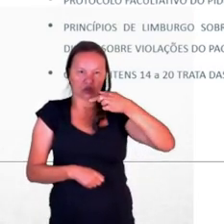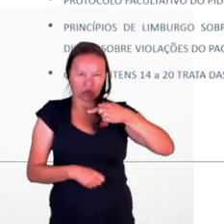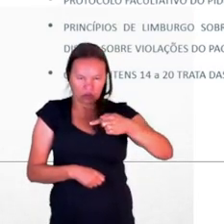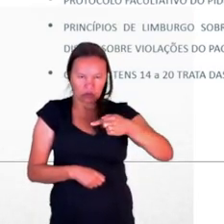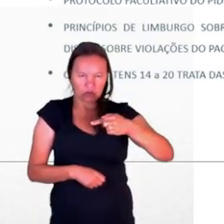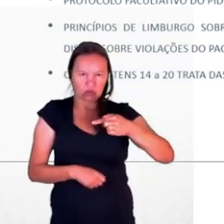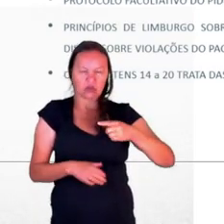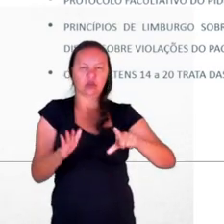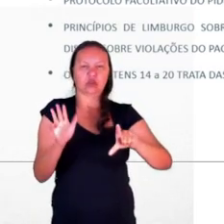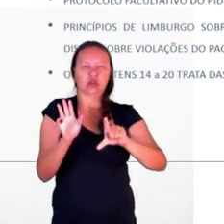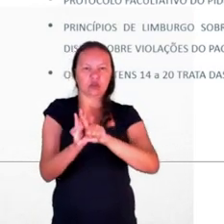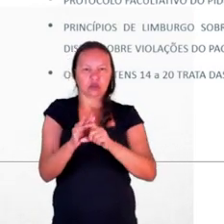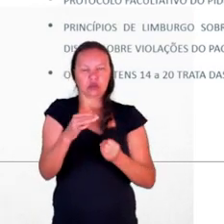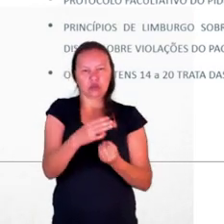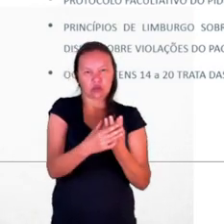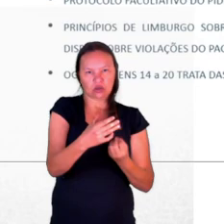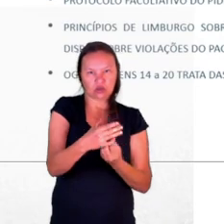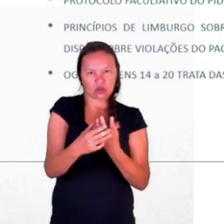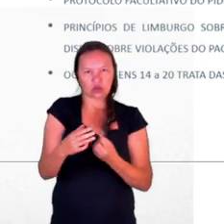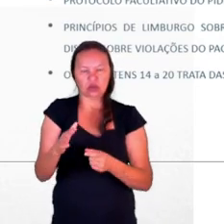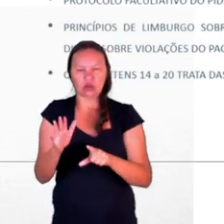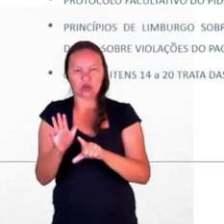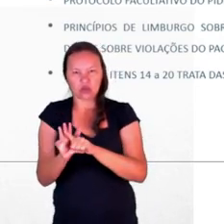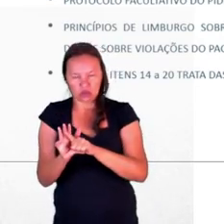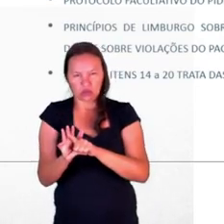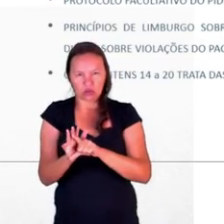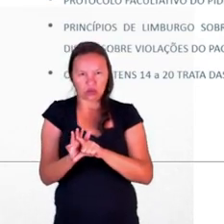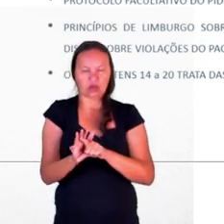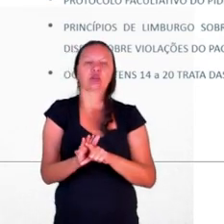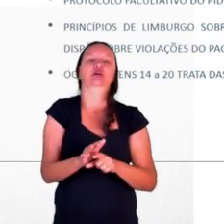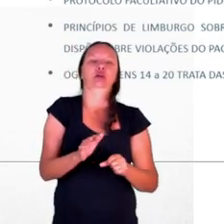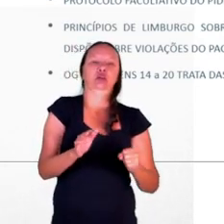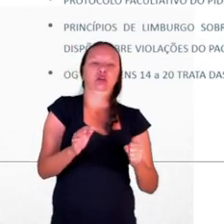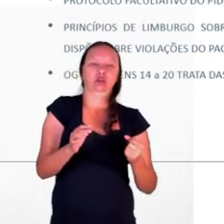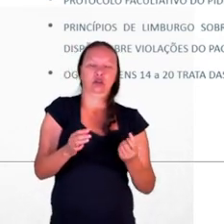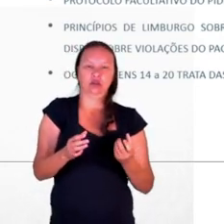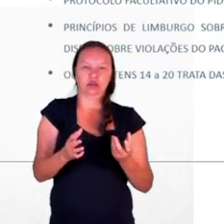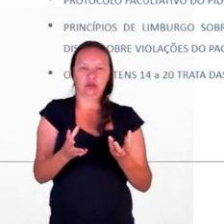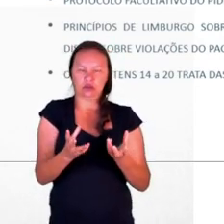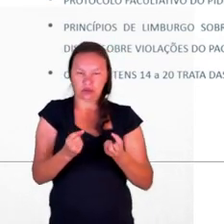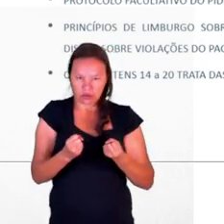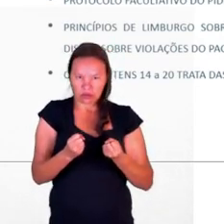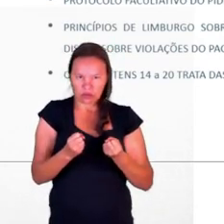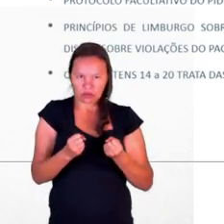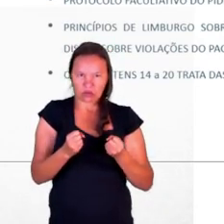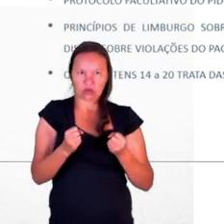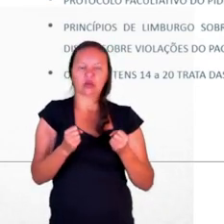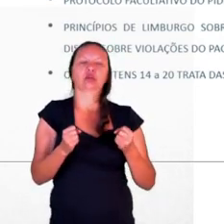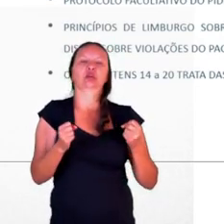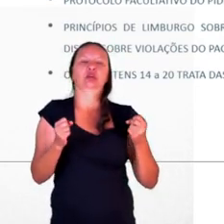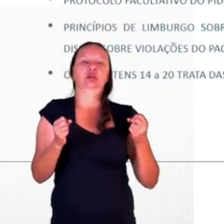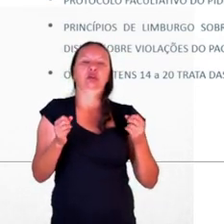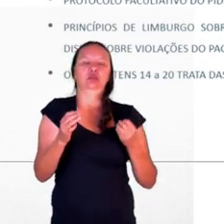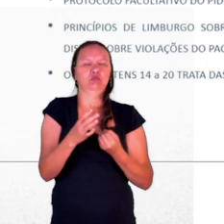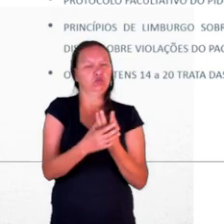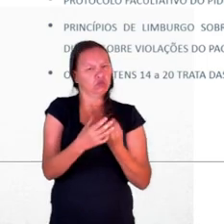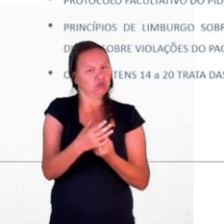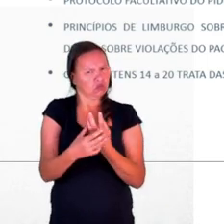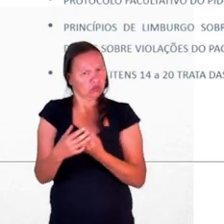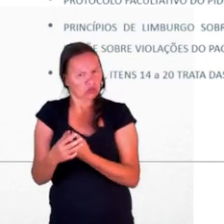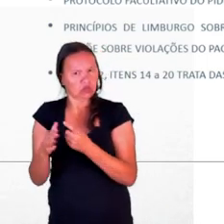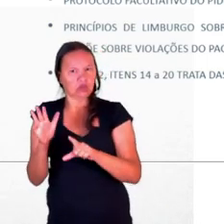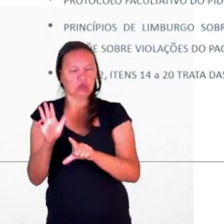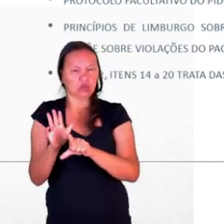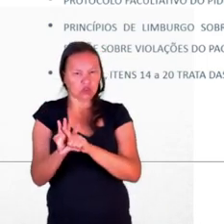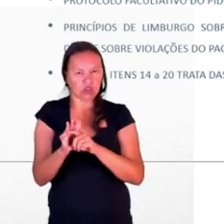do direito adotem se apropriem do conteúdo do pacto e apliquem no direito